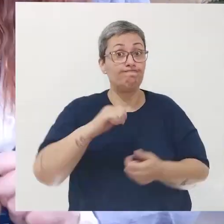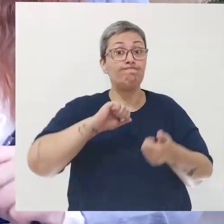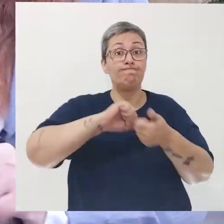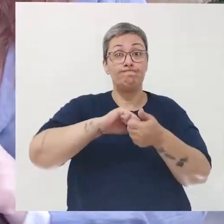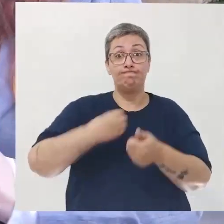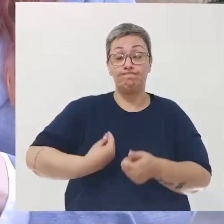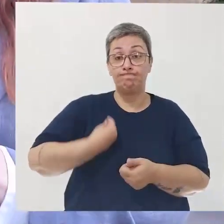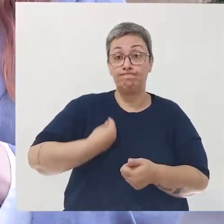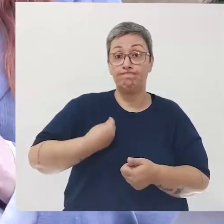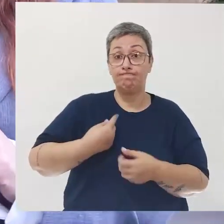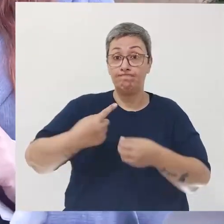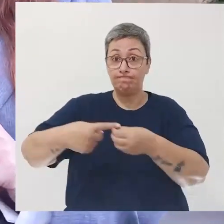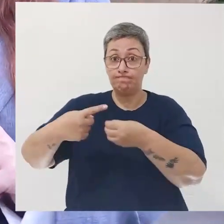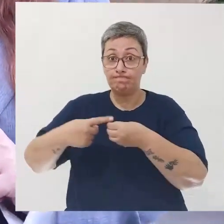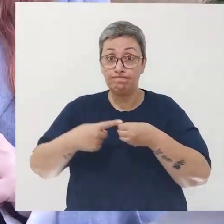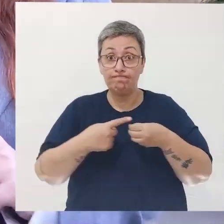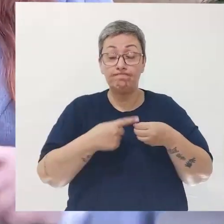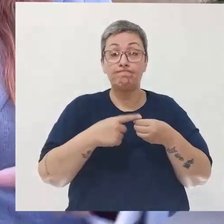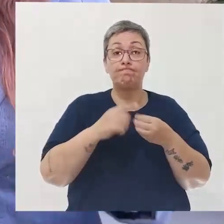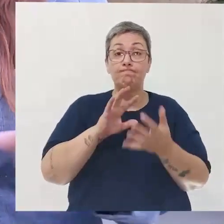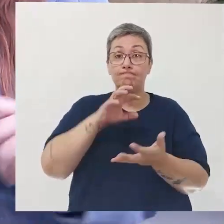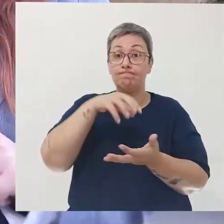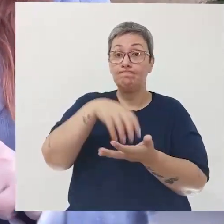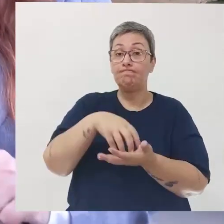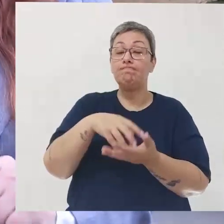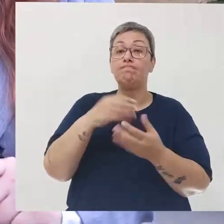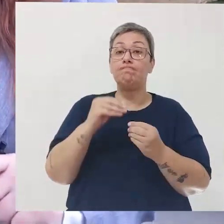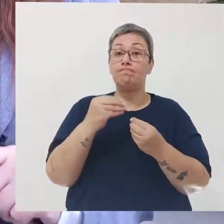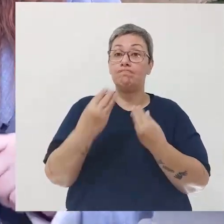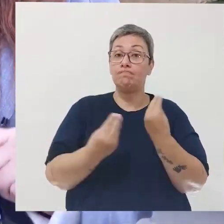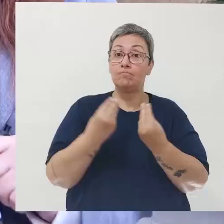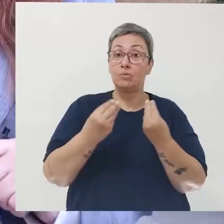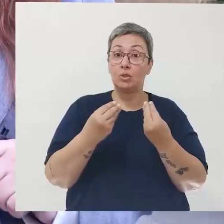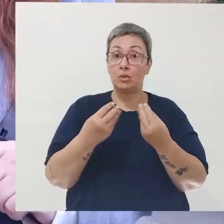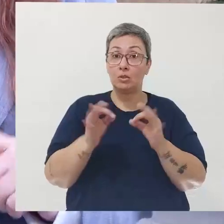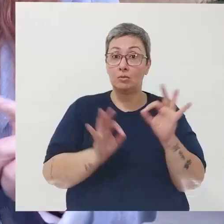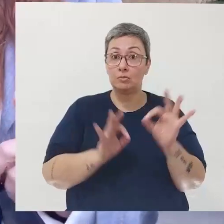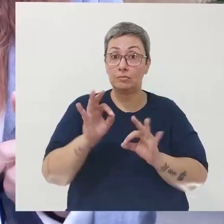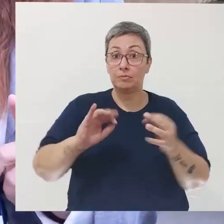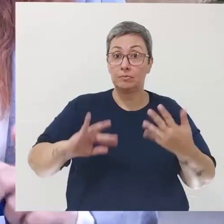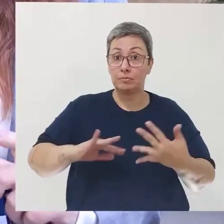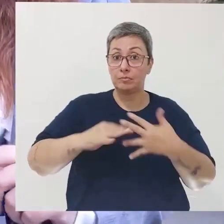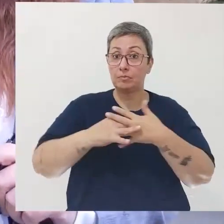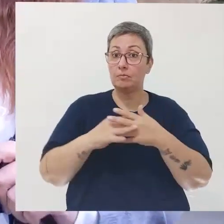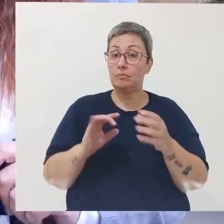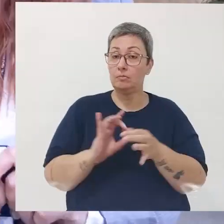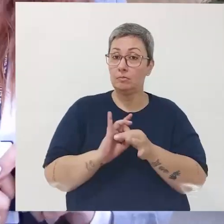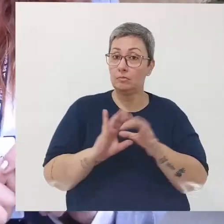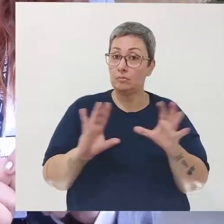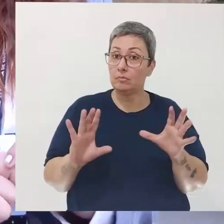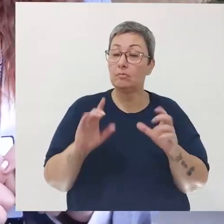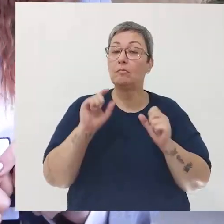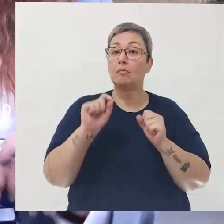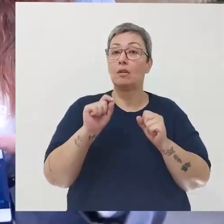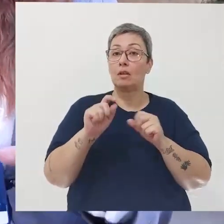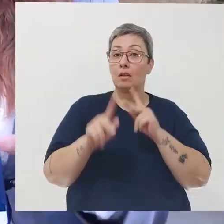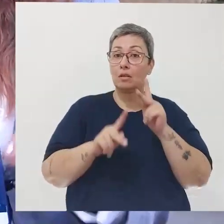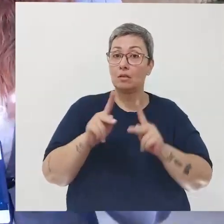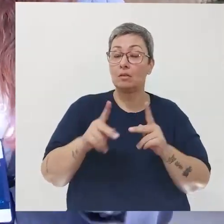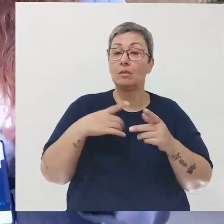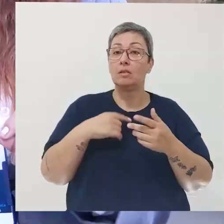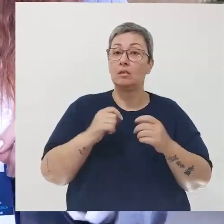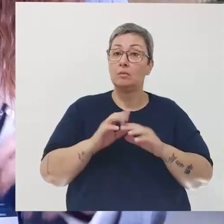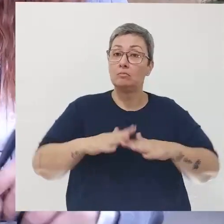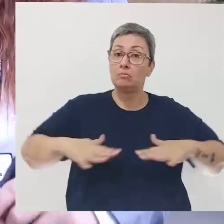à qualidade de vida nos centros urbanos, atuando como instrumento de cidadania, permitindo aos habitantes